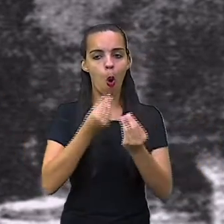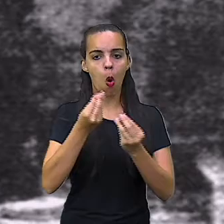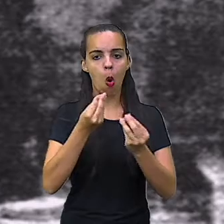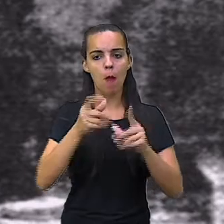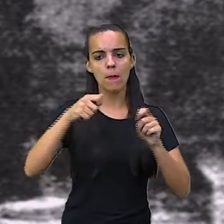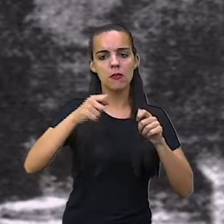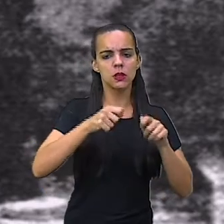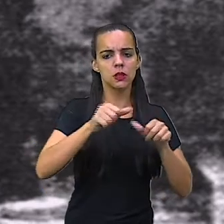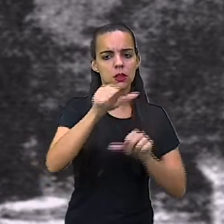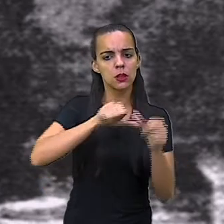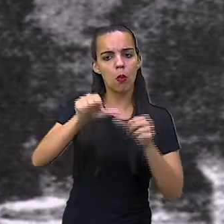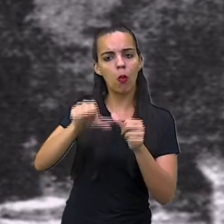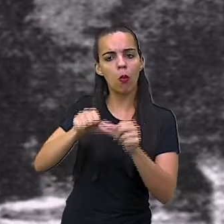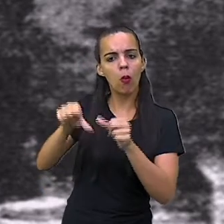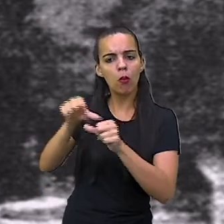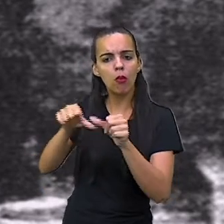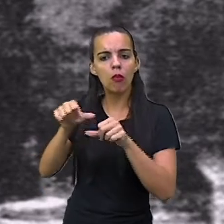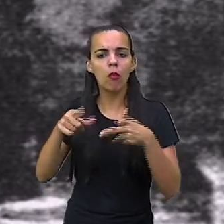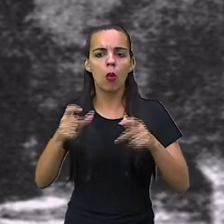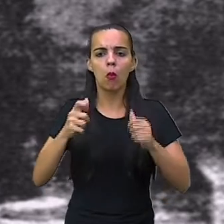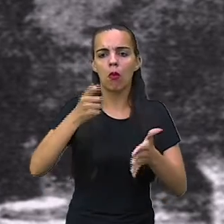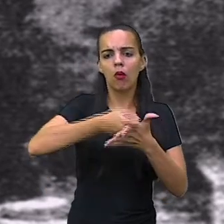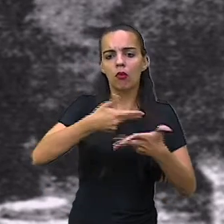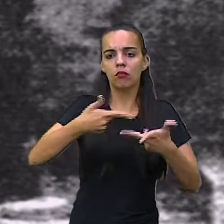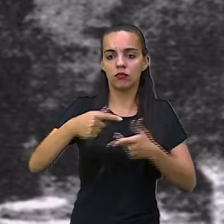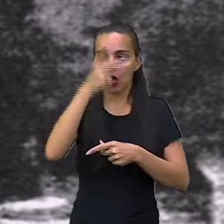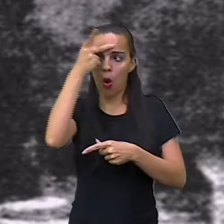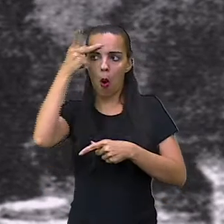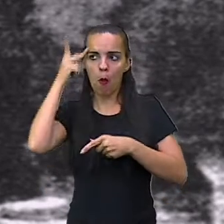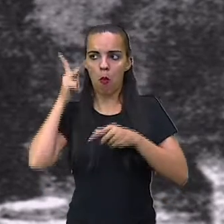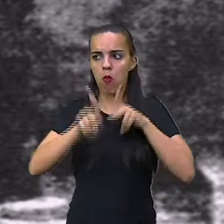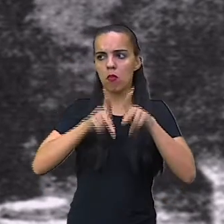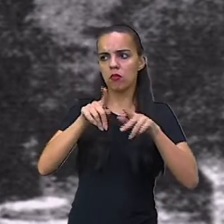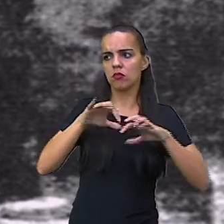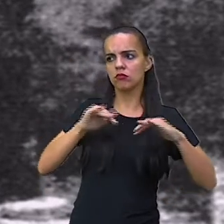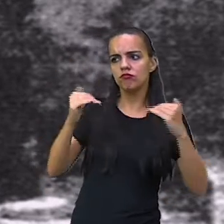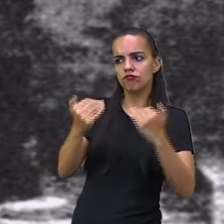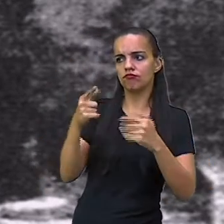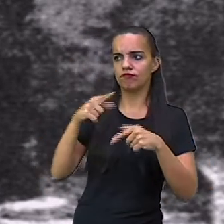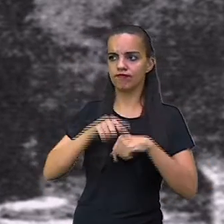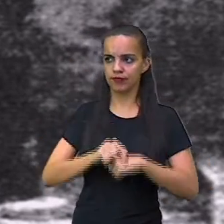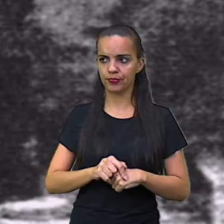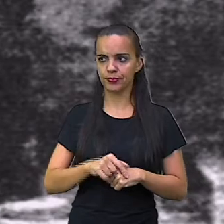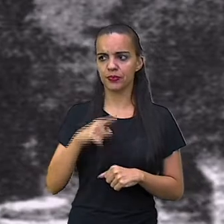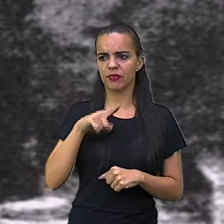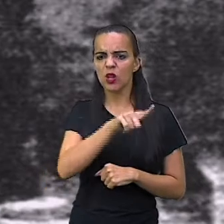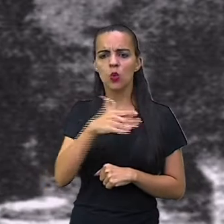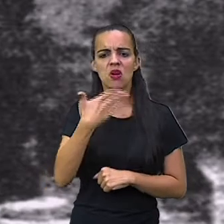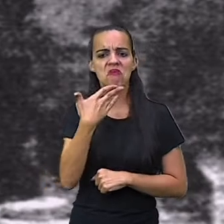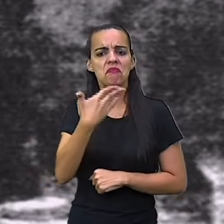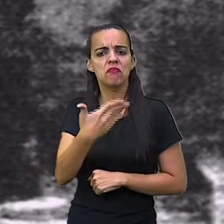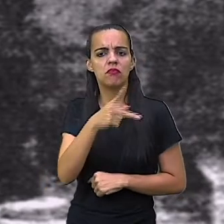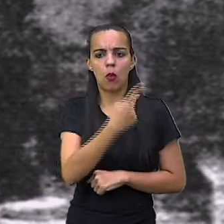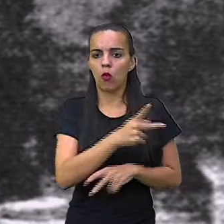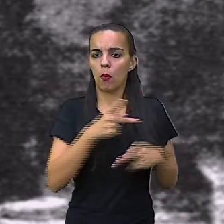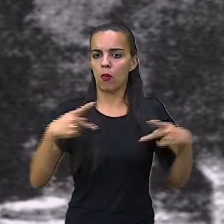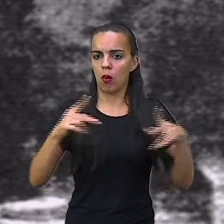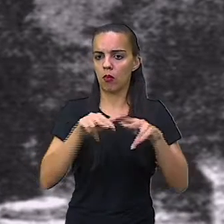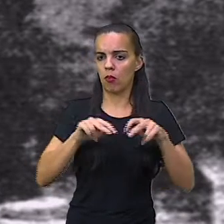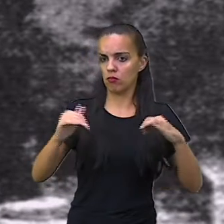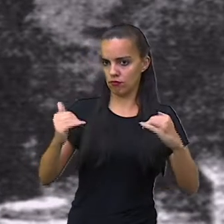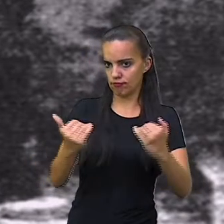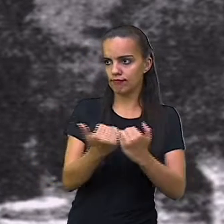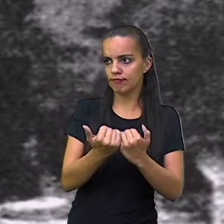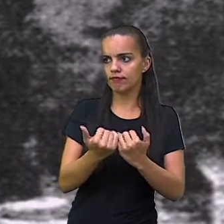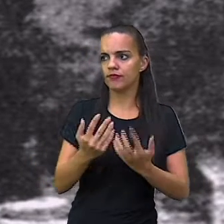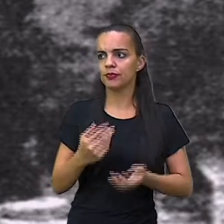o indivíduo seria consciente daquilo que prejudica a vida em comum e do que a favorece. Será